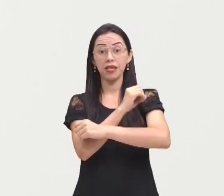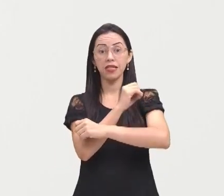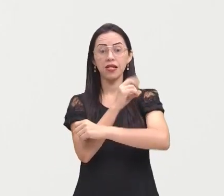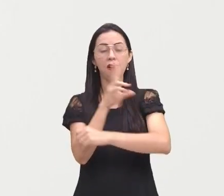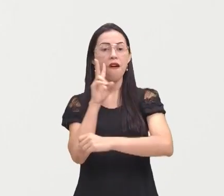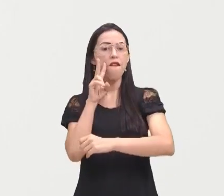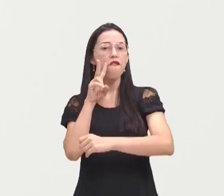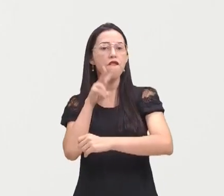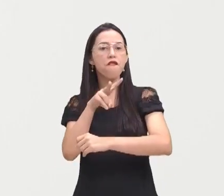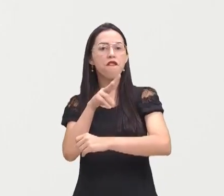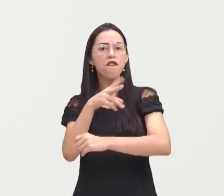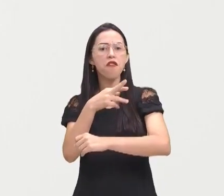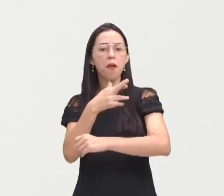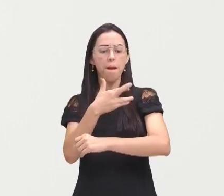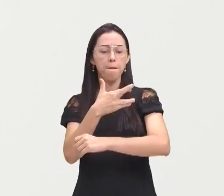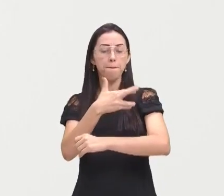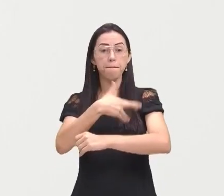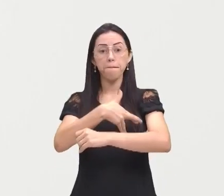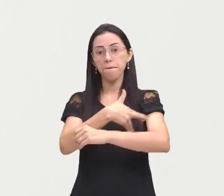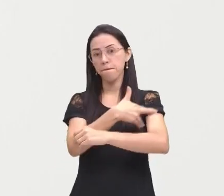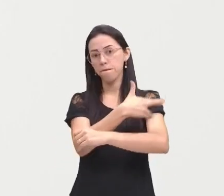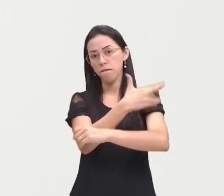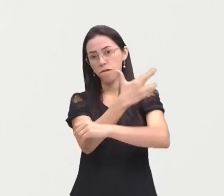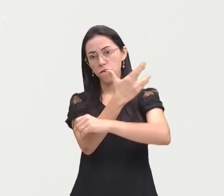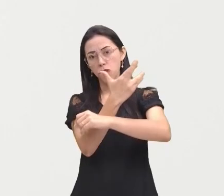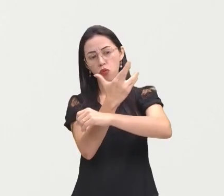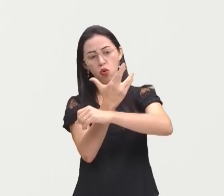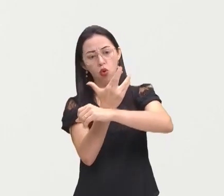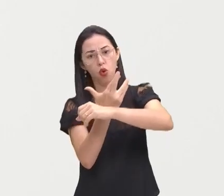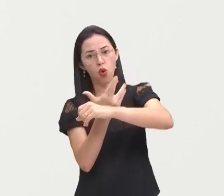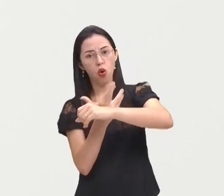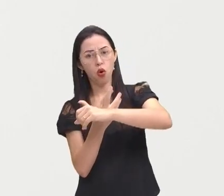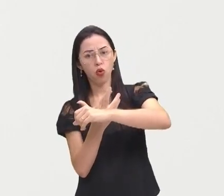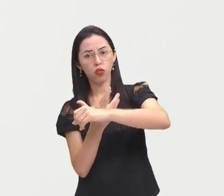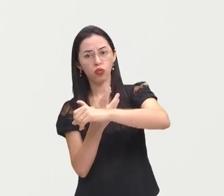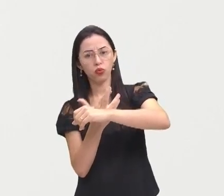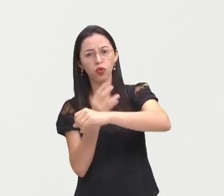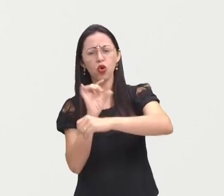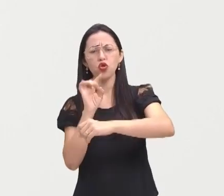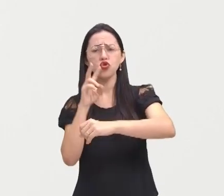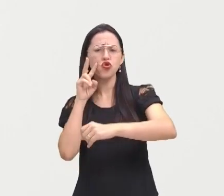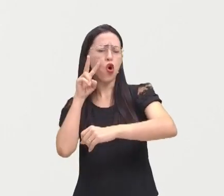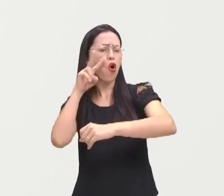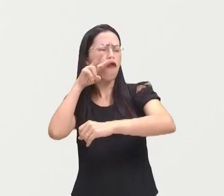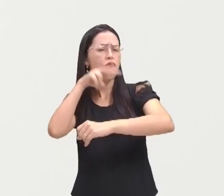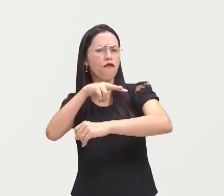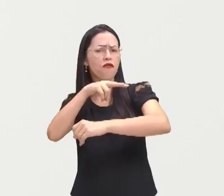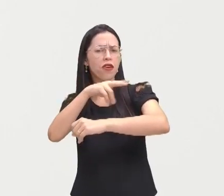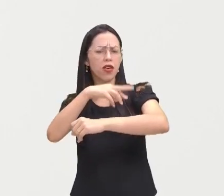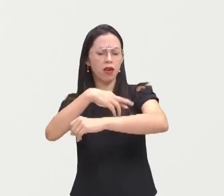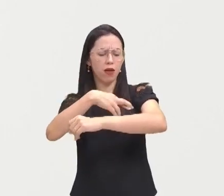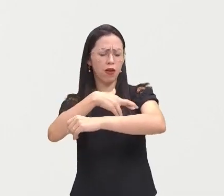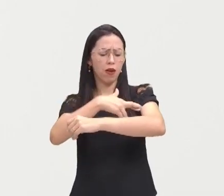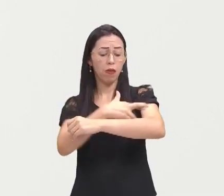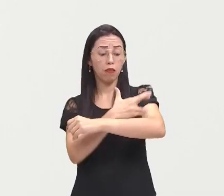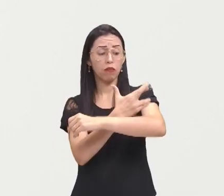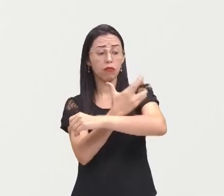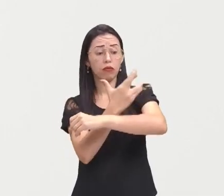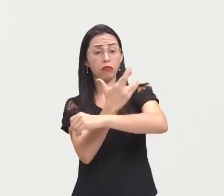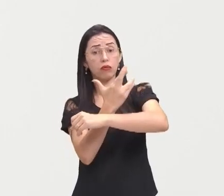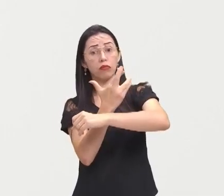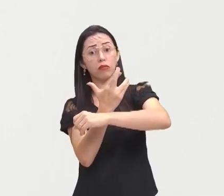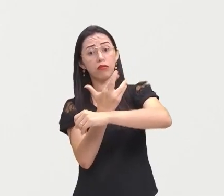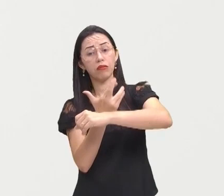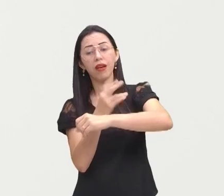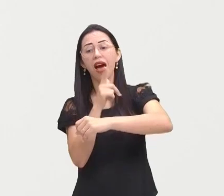boto pulando na água, mas só enxergamos o bumbum e a cauda. Olha que engraçado. Quem foi